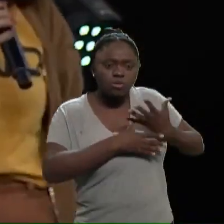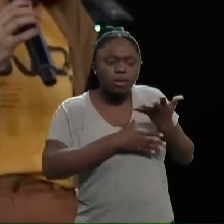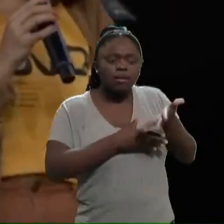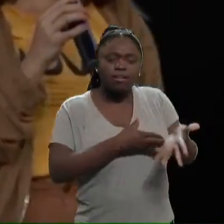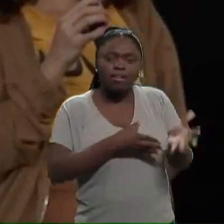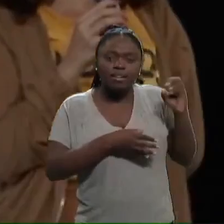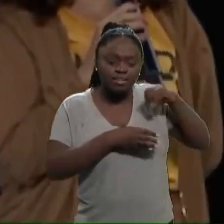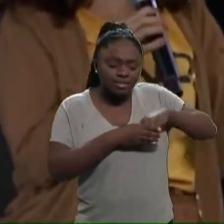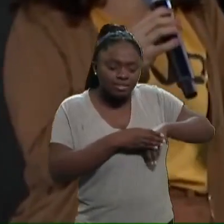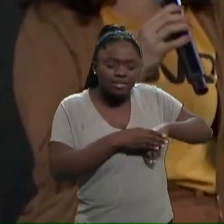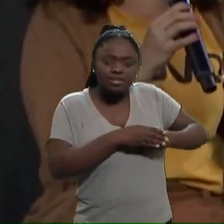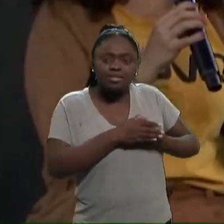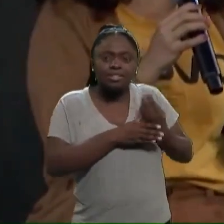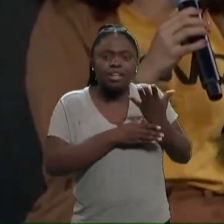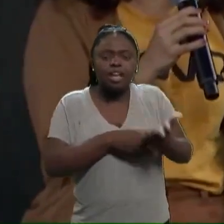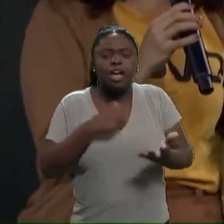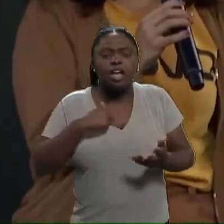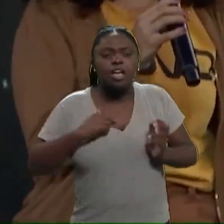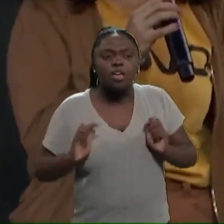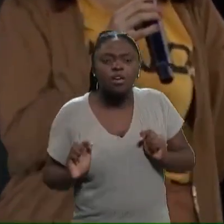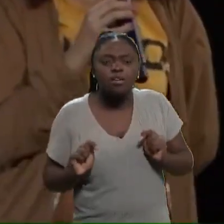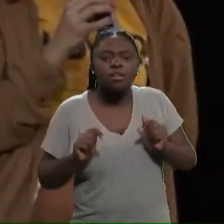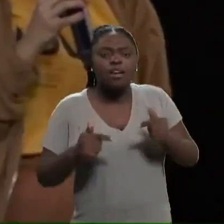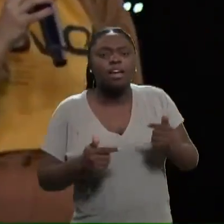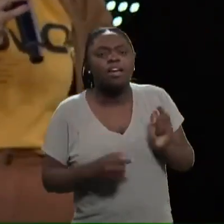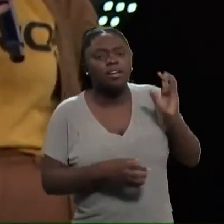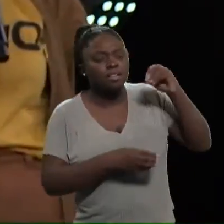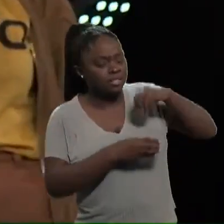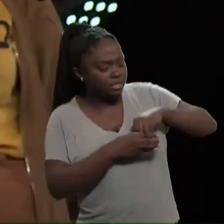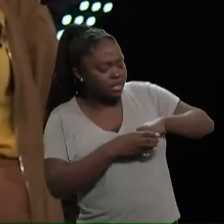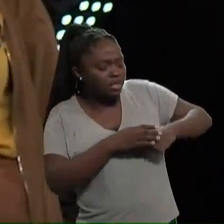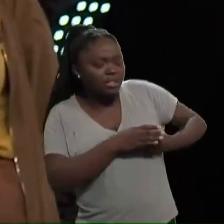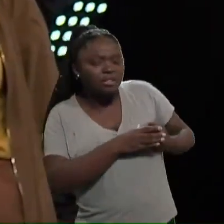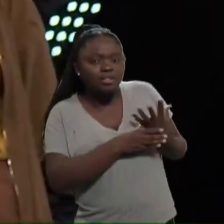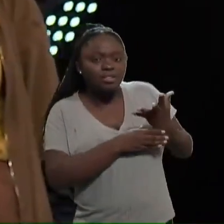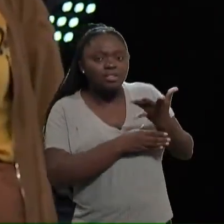dentro para fora. Eu vou fazer de dentro para fora, diz o Senhor. Abraxê,